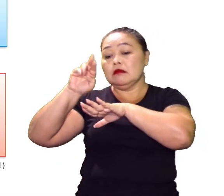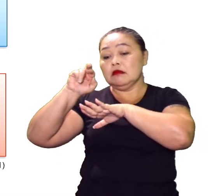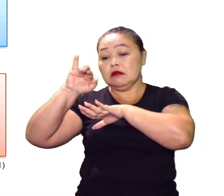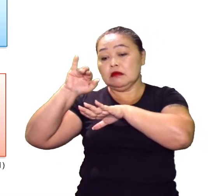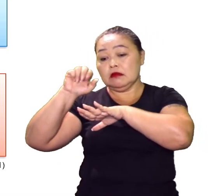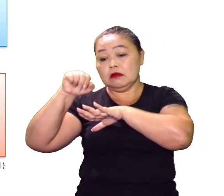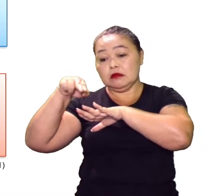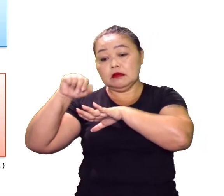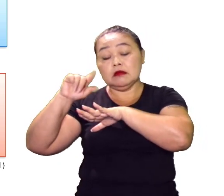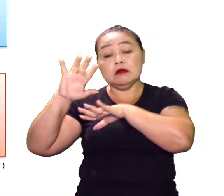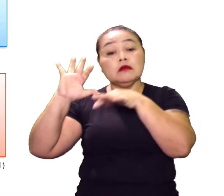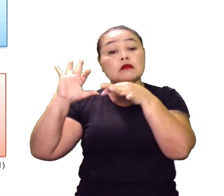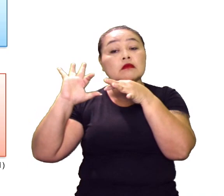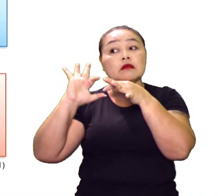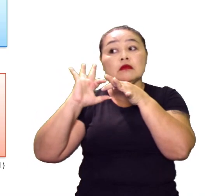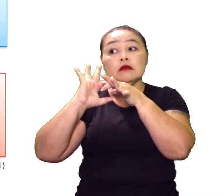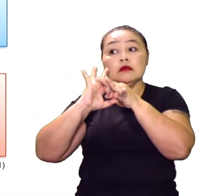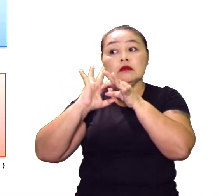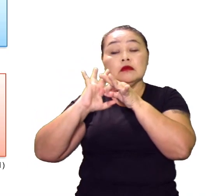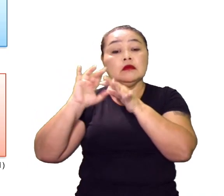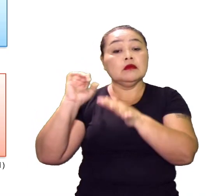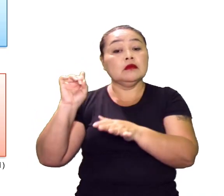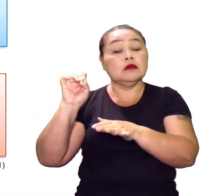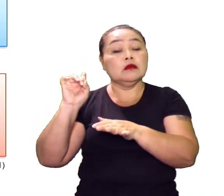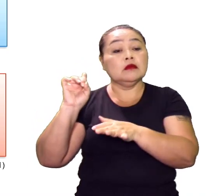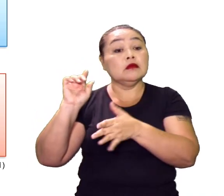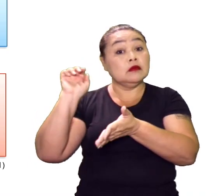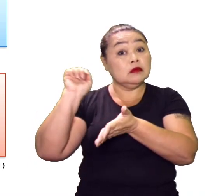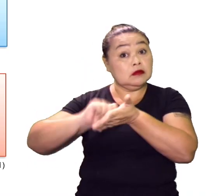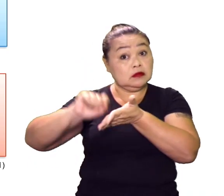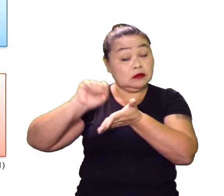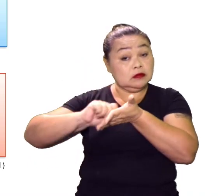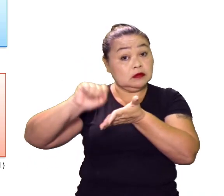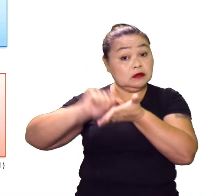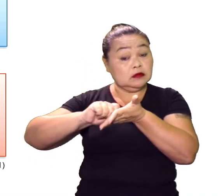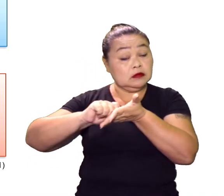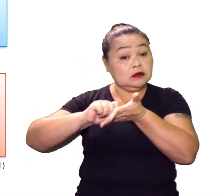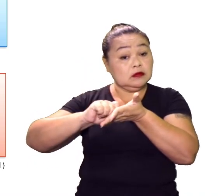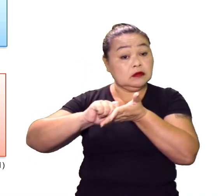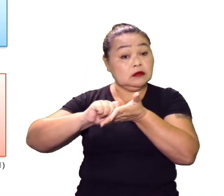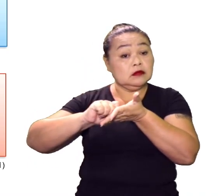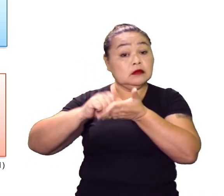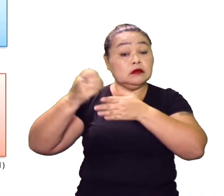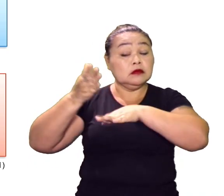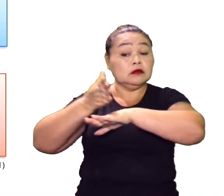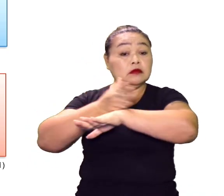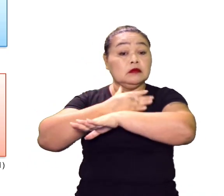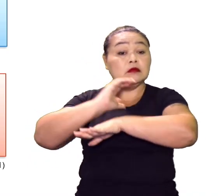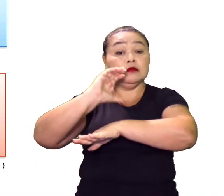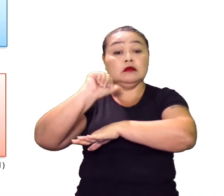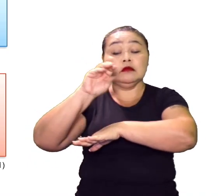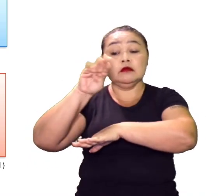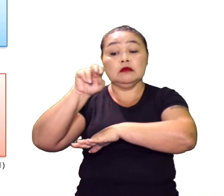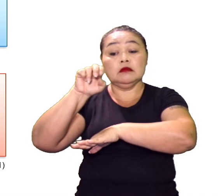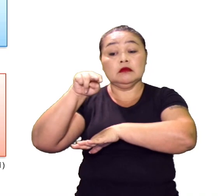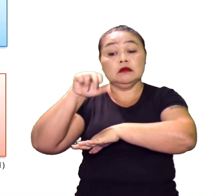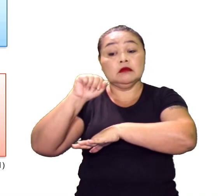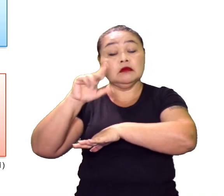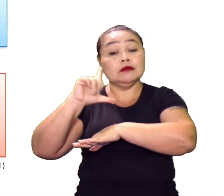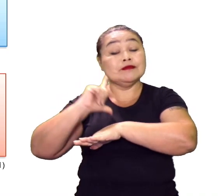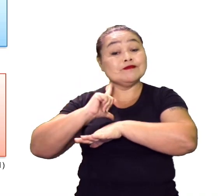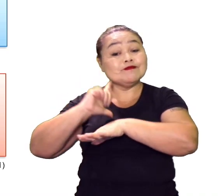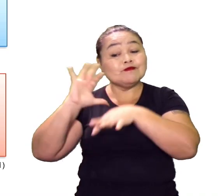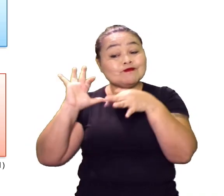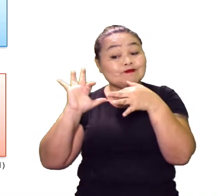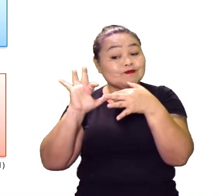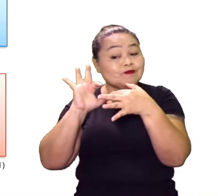que está relacionado, olha só, anotem aí, ó, era pré-cambriana está